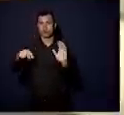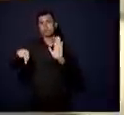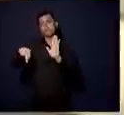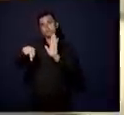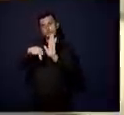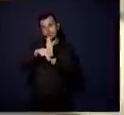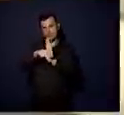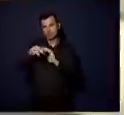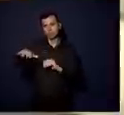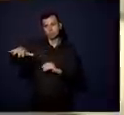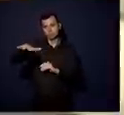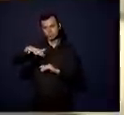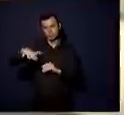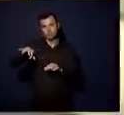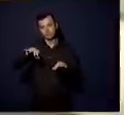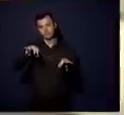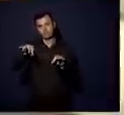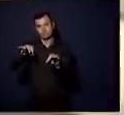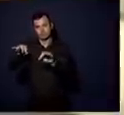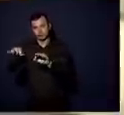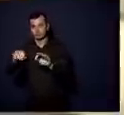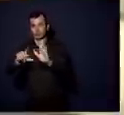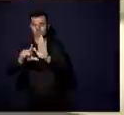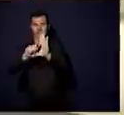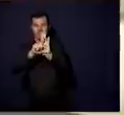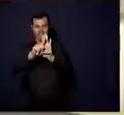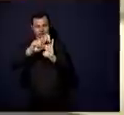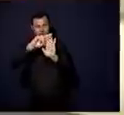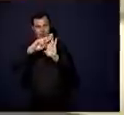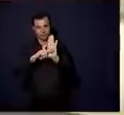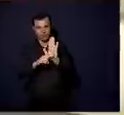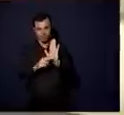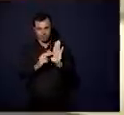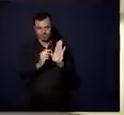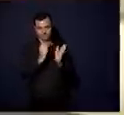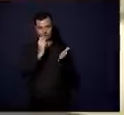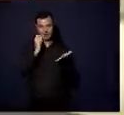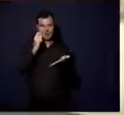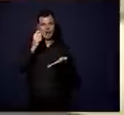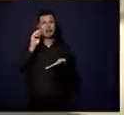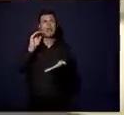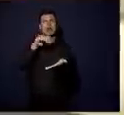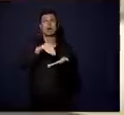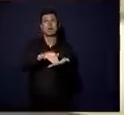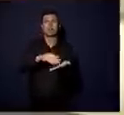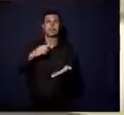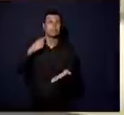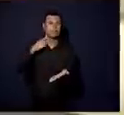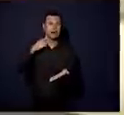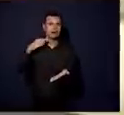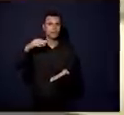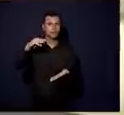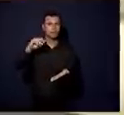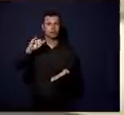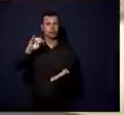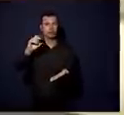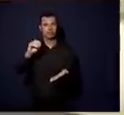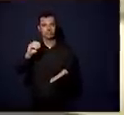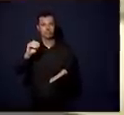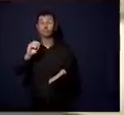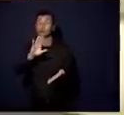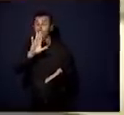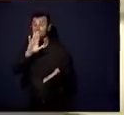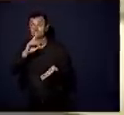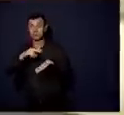quais orçamentos será elaborado então na lei de diretrizes orçamentária que o governo tem que ver até maio né a gente encaminha para o congresso